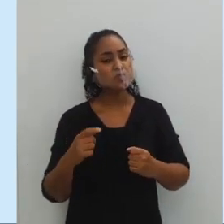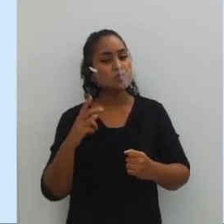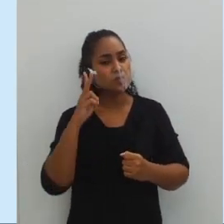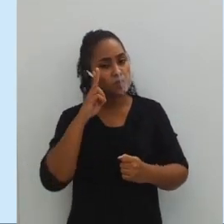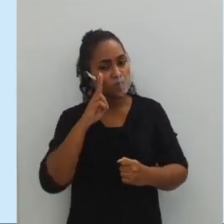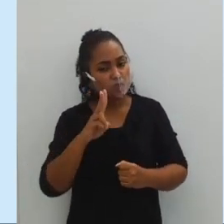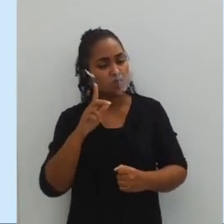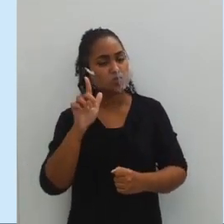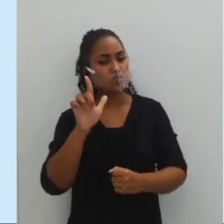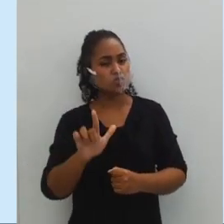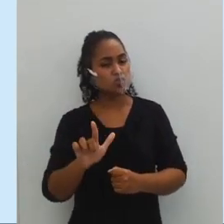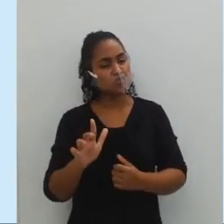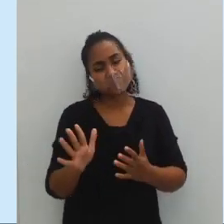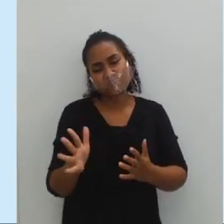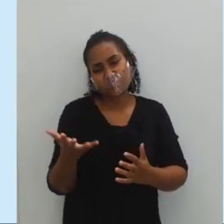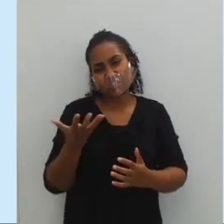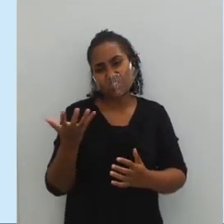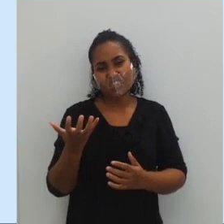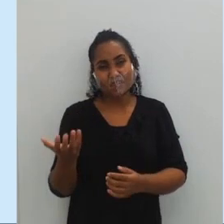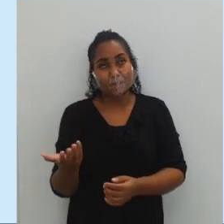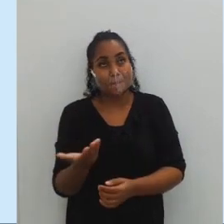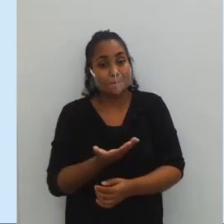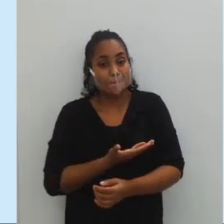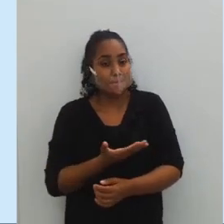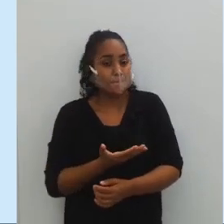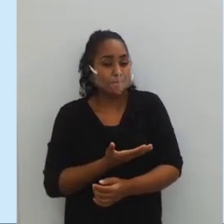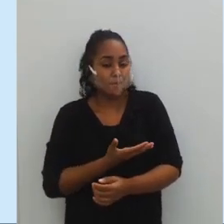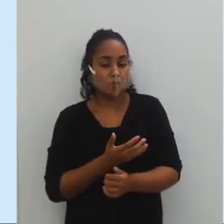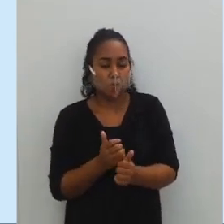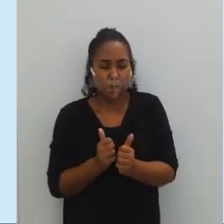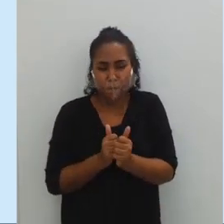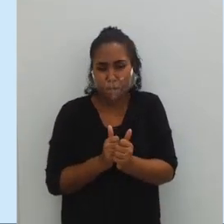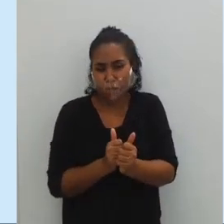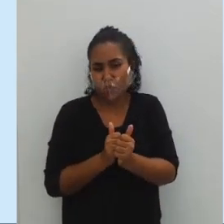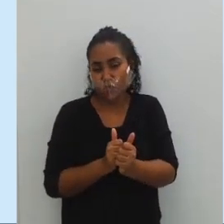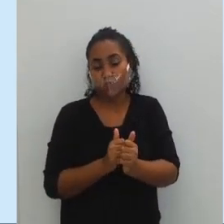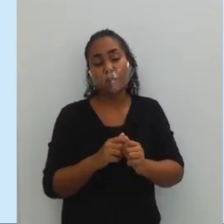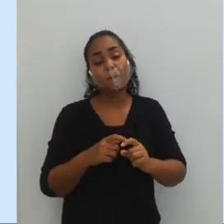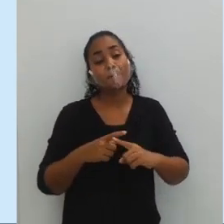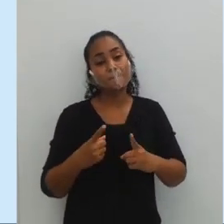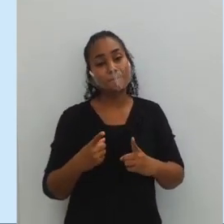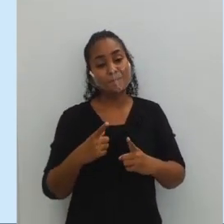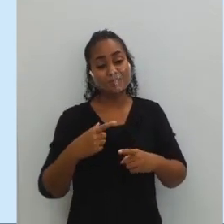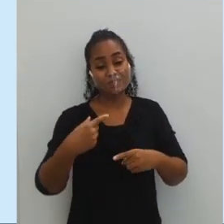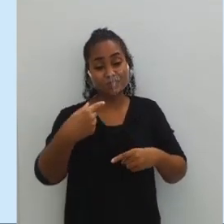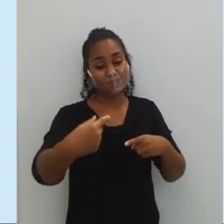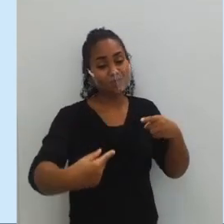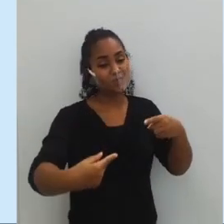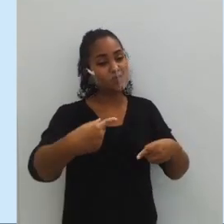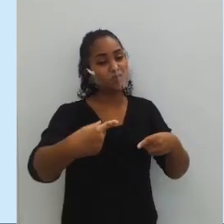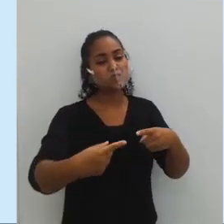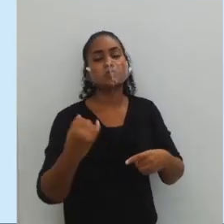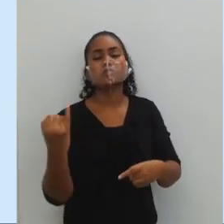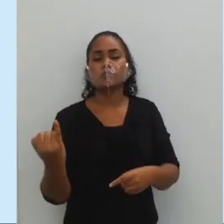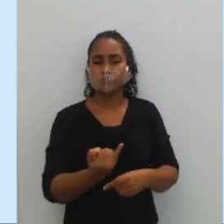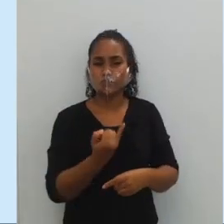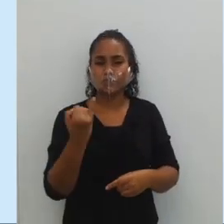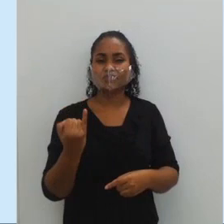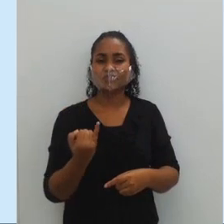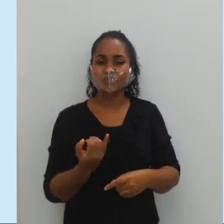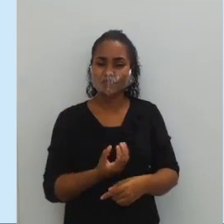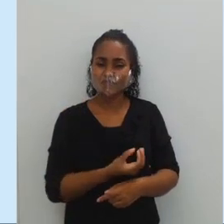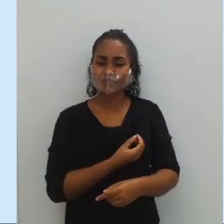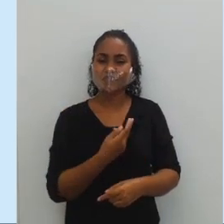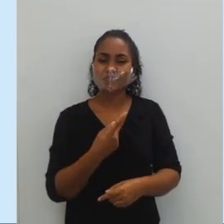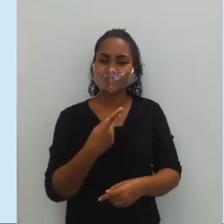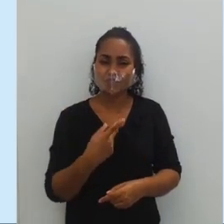se rever. Mesmo que de repente eu não queira me tornar um amigo mais íntimo daquela pessoa, mas aquela pessoa é muito importante